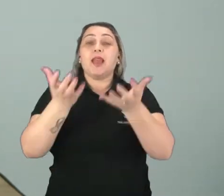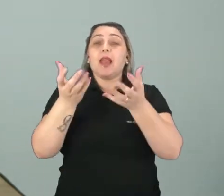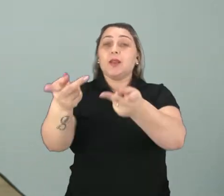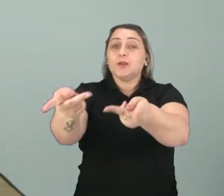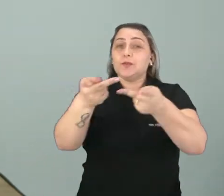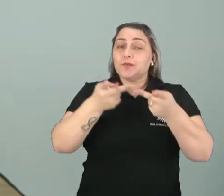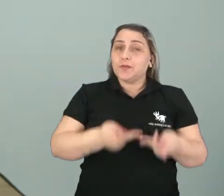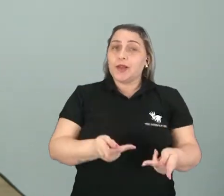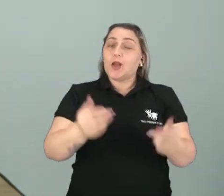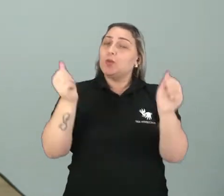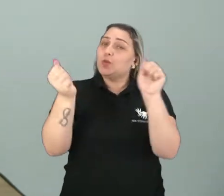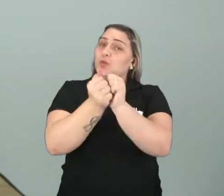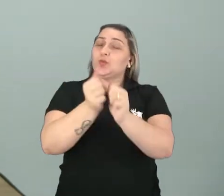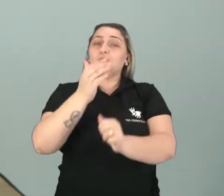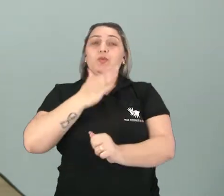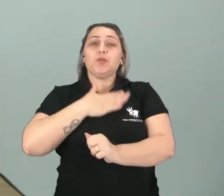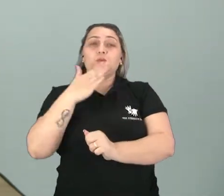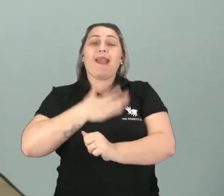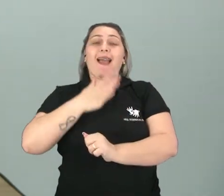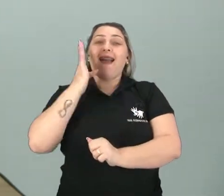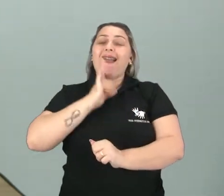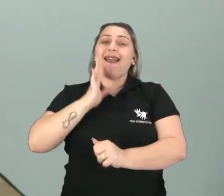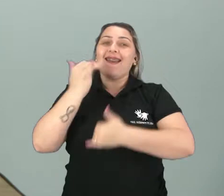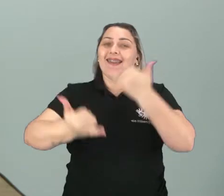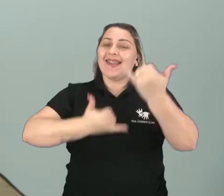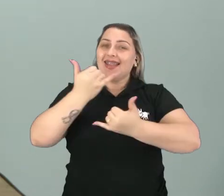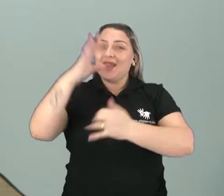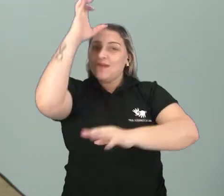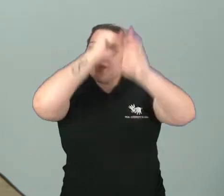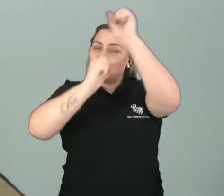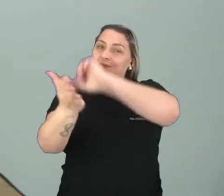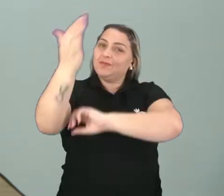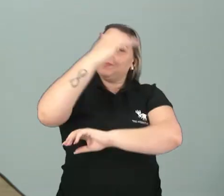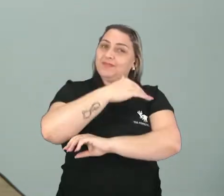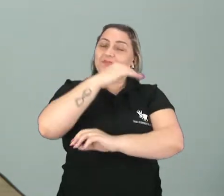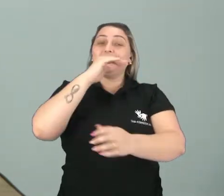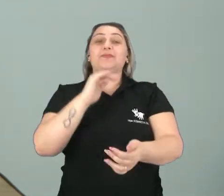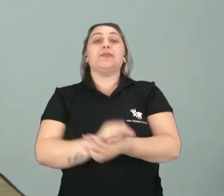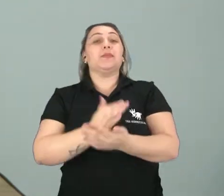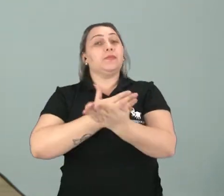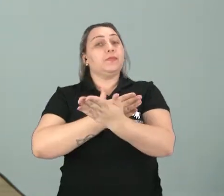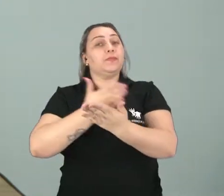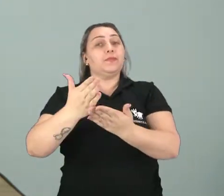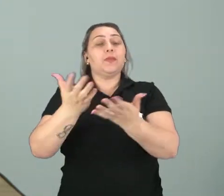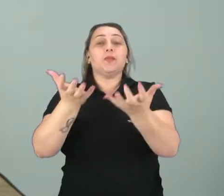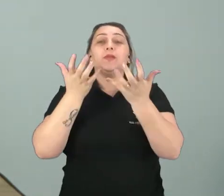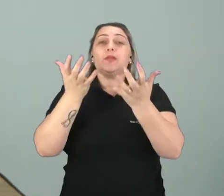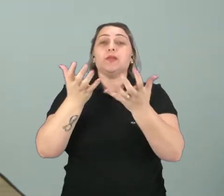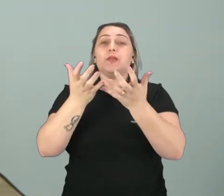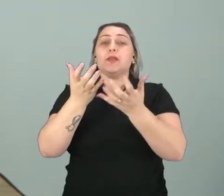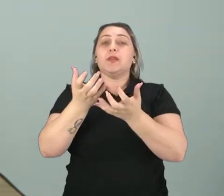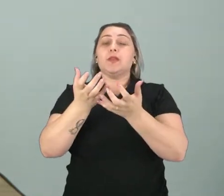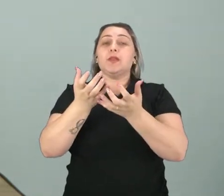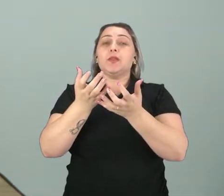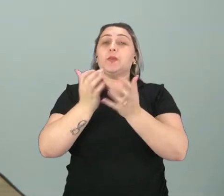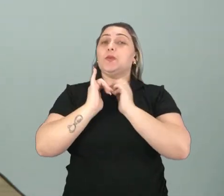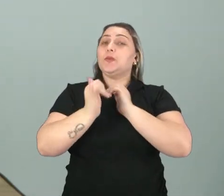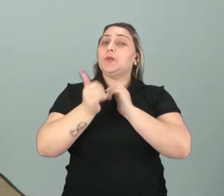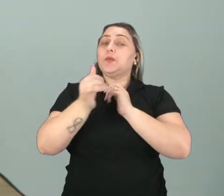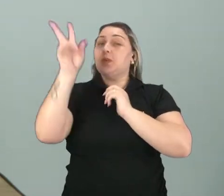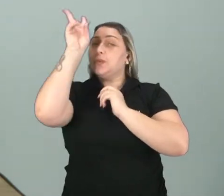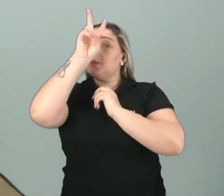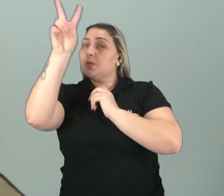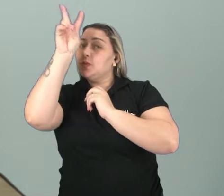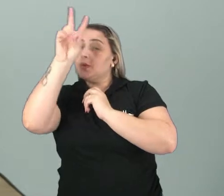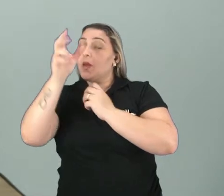te convidar a vir junto comigo nessa aventura de aprendizado. Vamos lá? Para começar, eu quero contar para vocês uma história